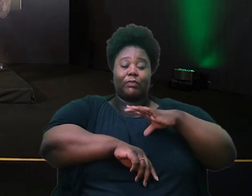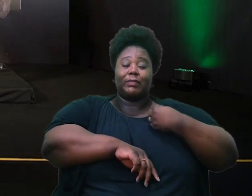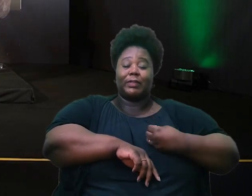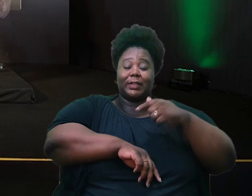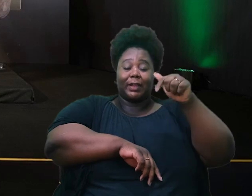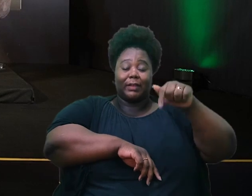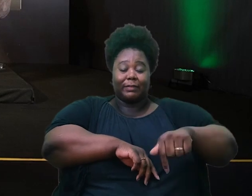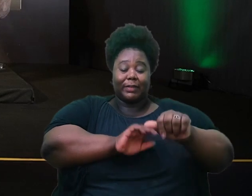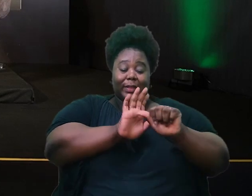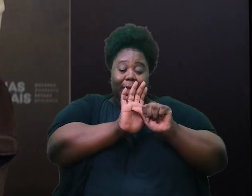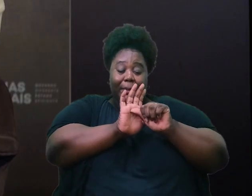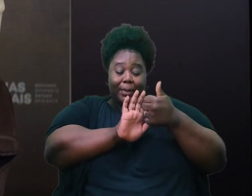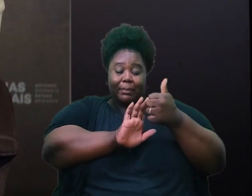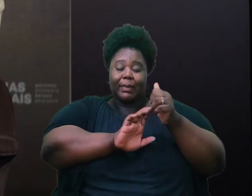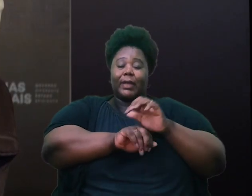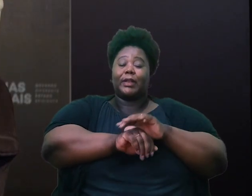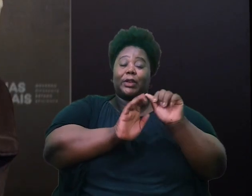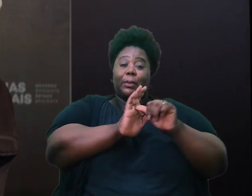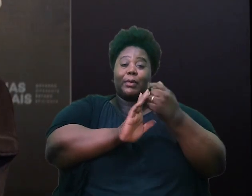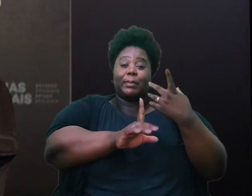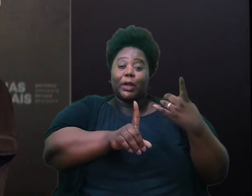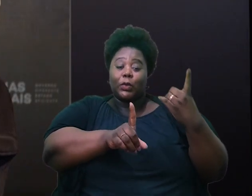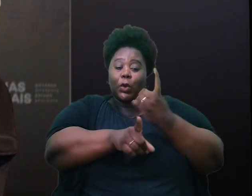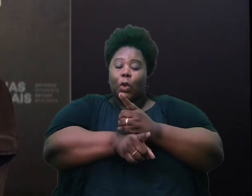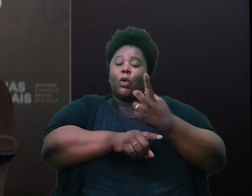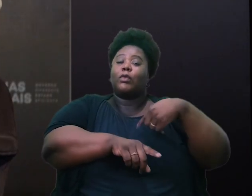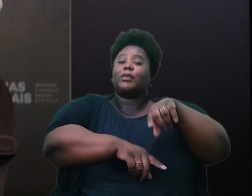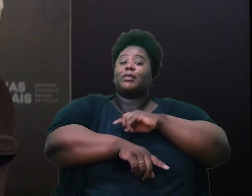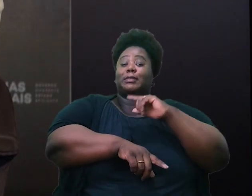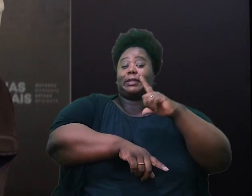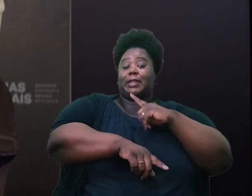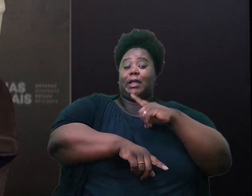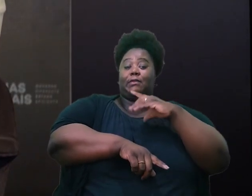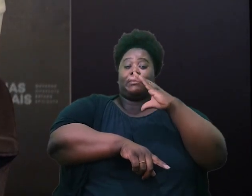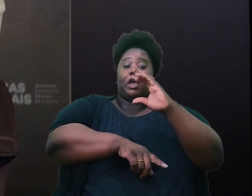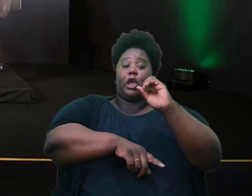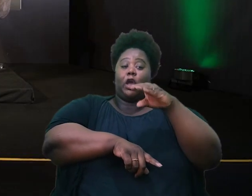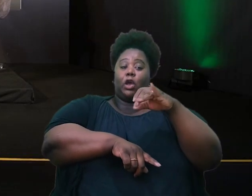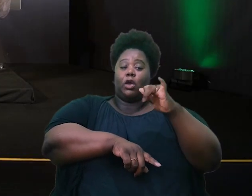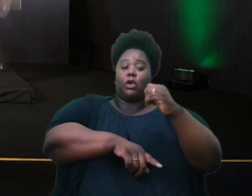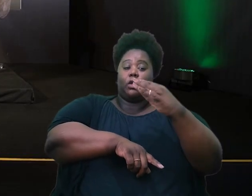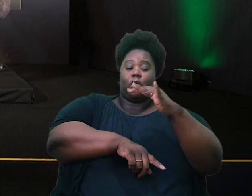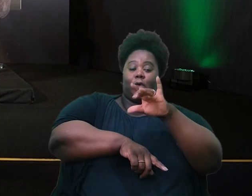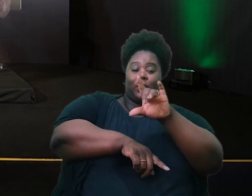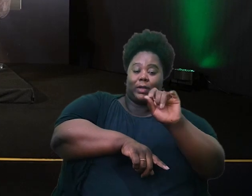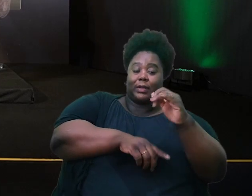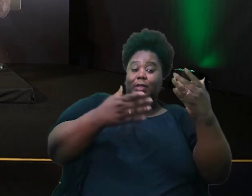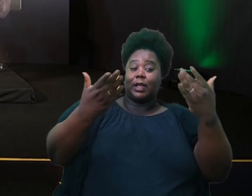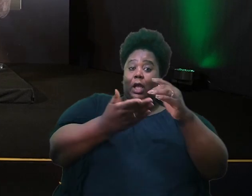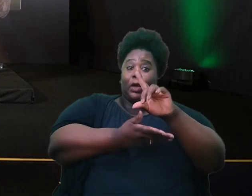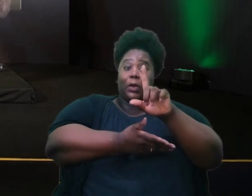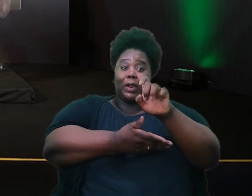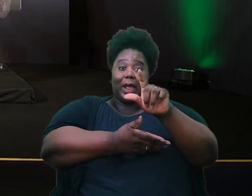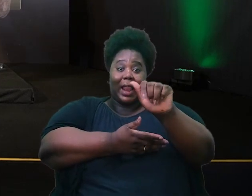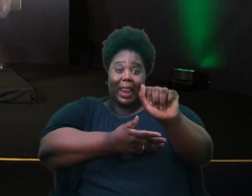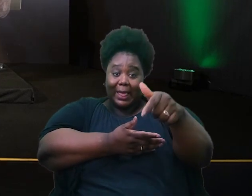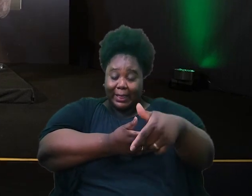né? No primeiro encontro tivemos Conceição Evaristo e agora Leda Maria